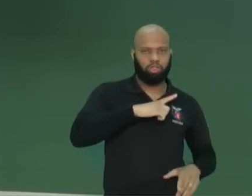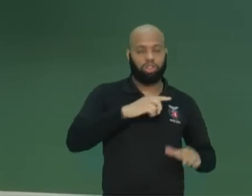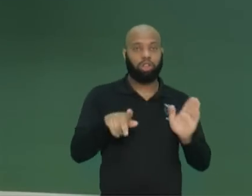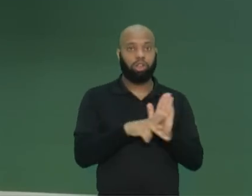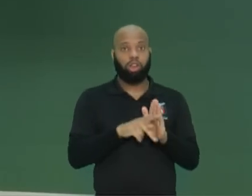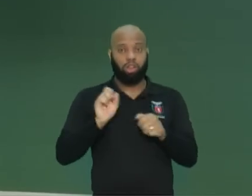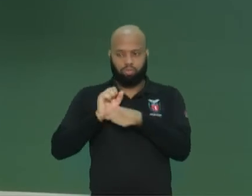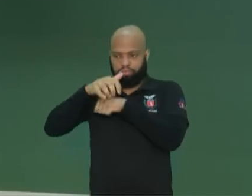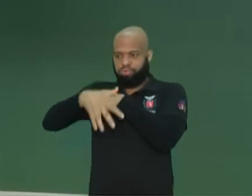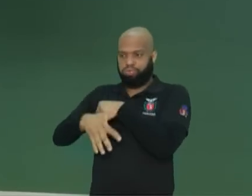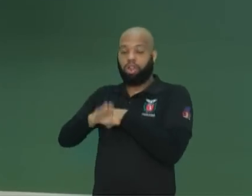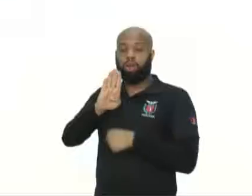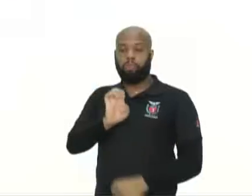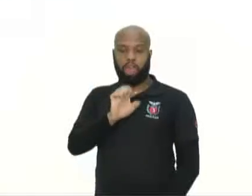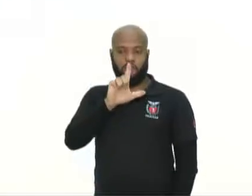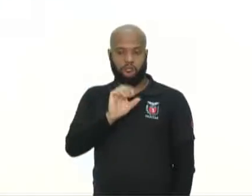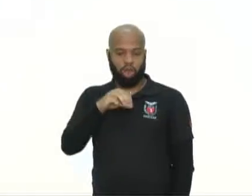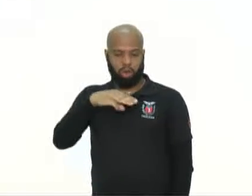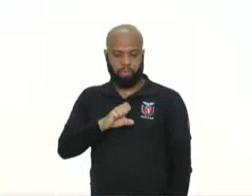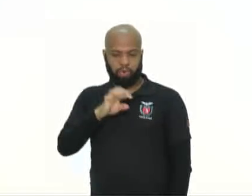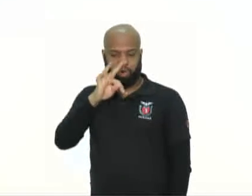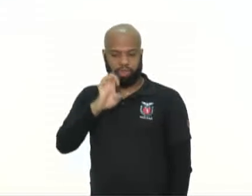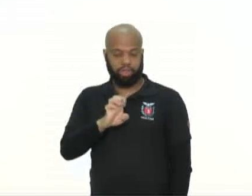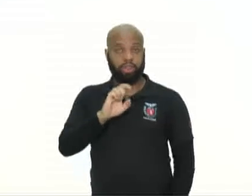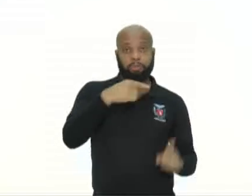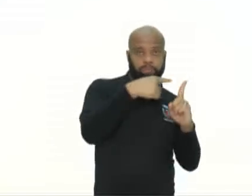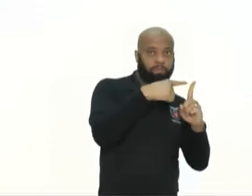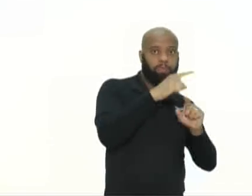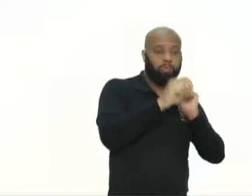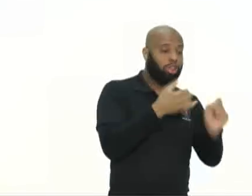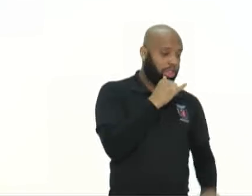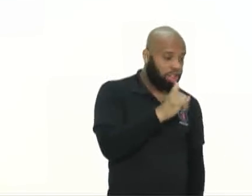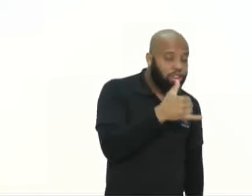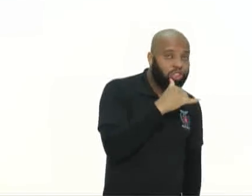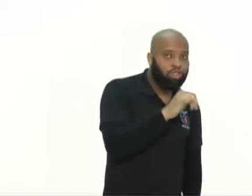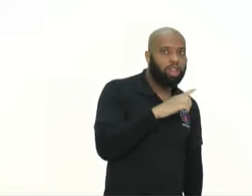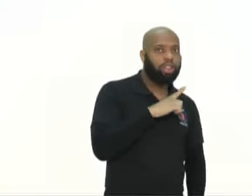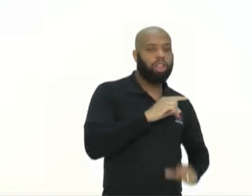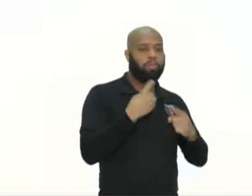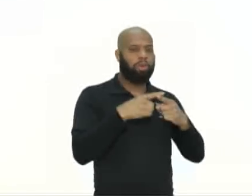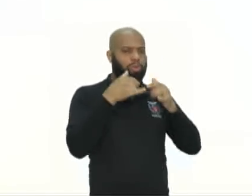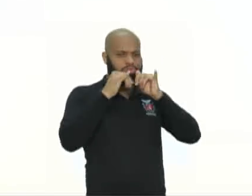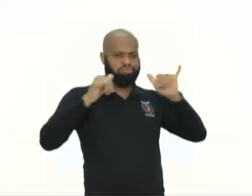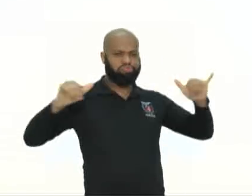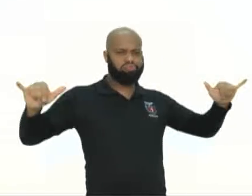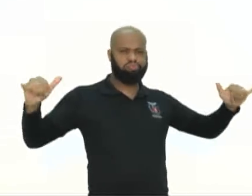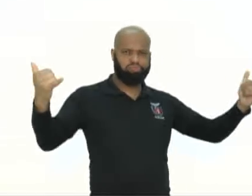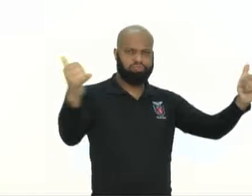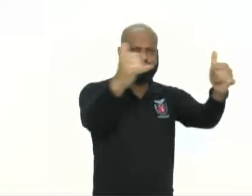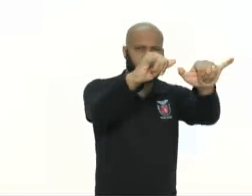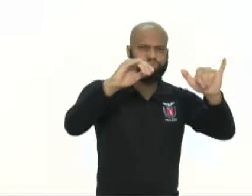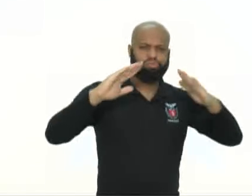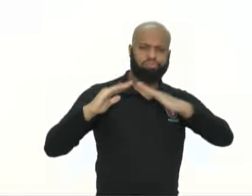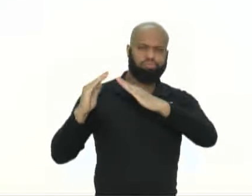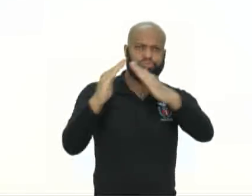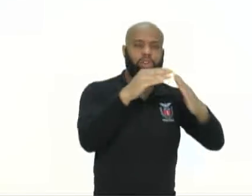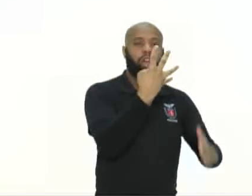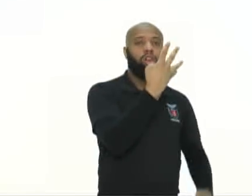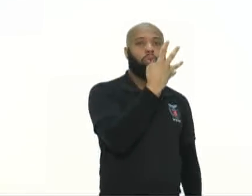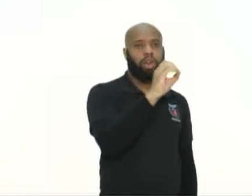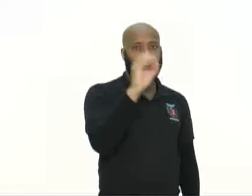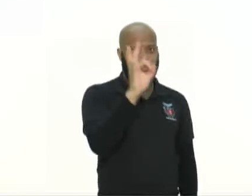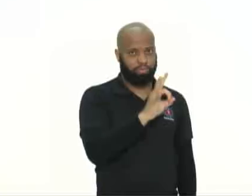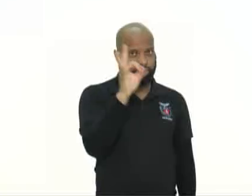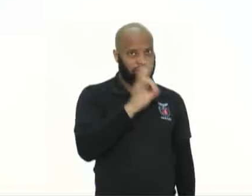Belo Monte. Então coloquei lá, positivo é a própria geração de energia, que sozinha poderia abastecer ali 40%